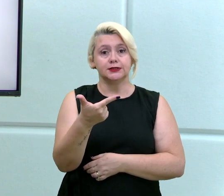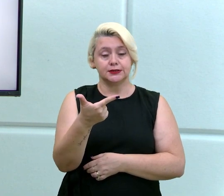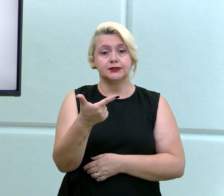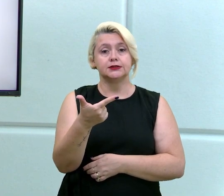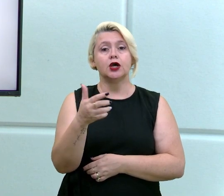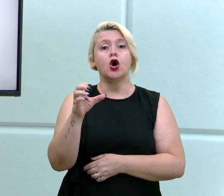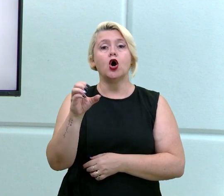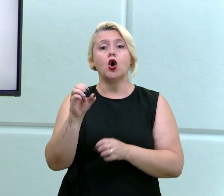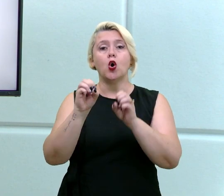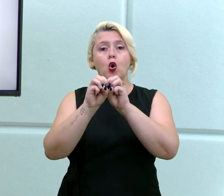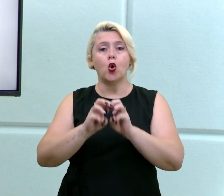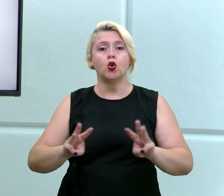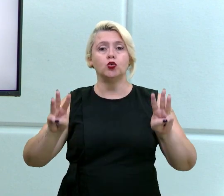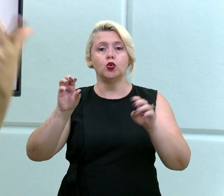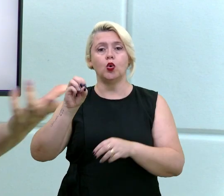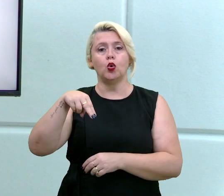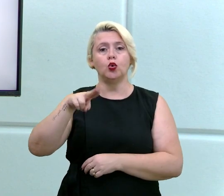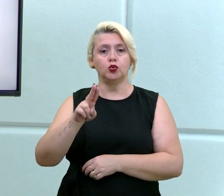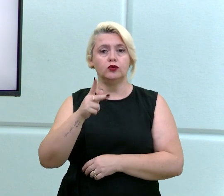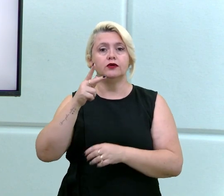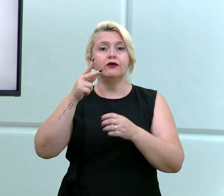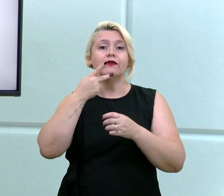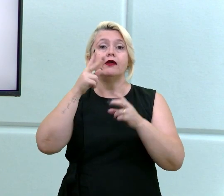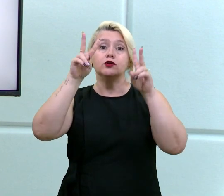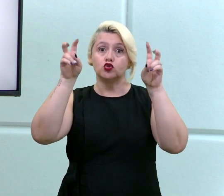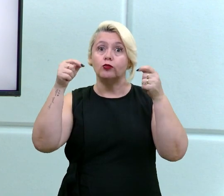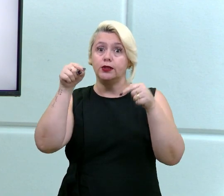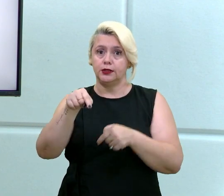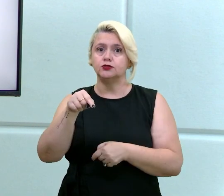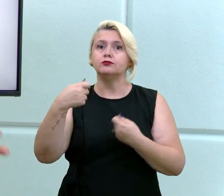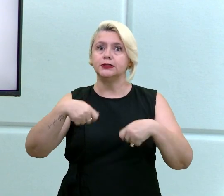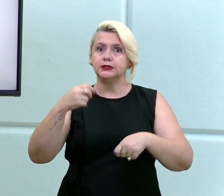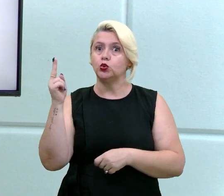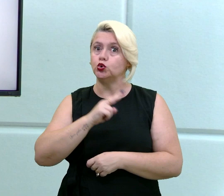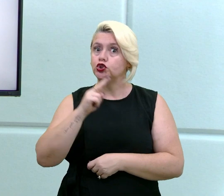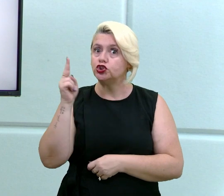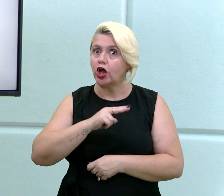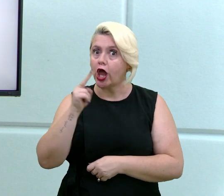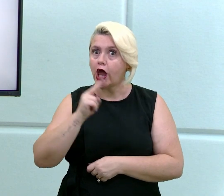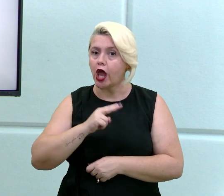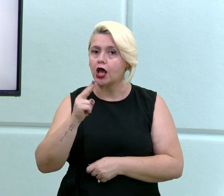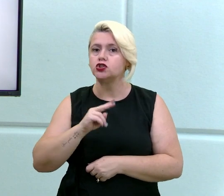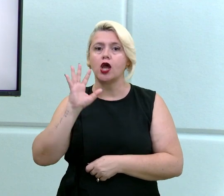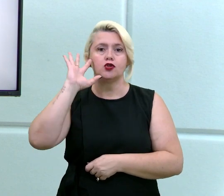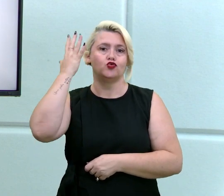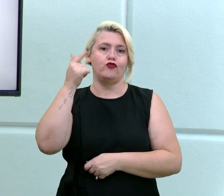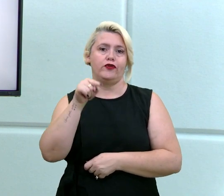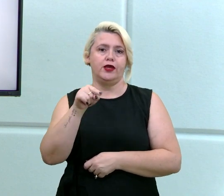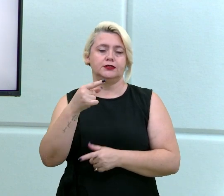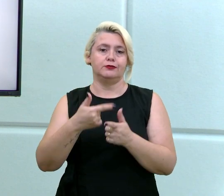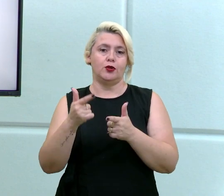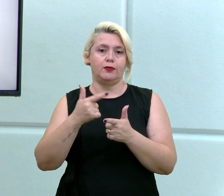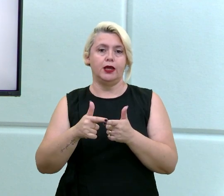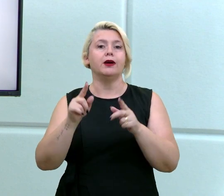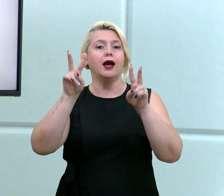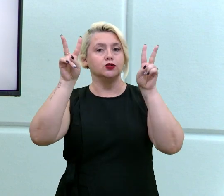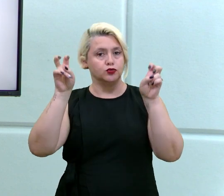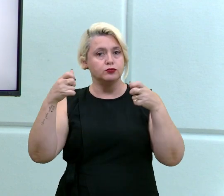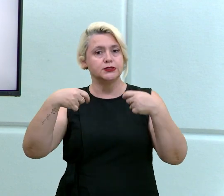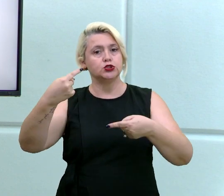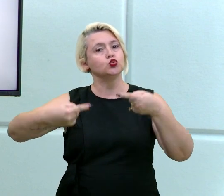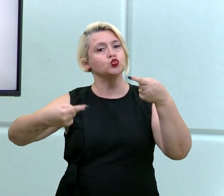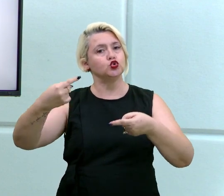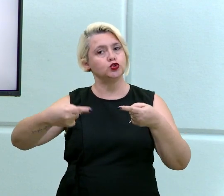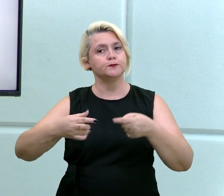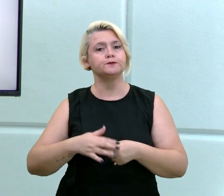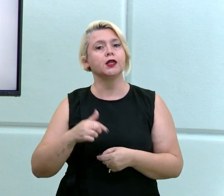falavam dessa questão. Então é mais do que urgente, já passou da hora, né? Por isso é um assunto que precisa ser